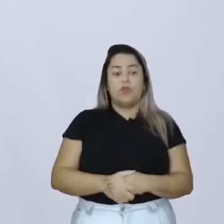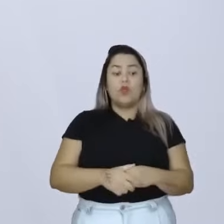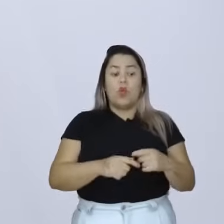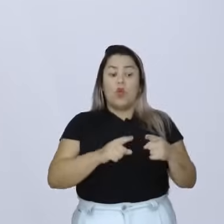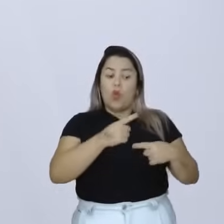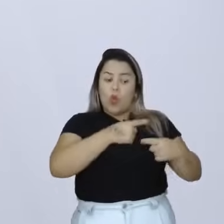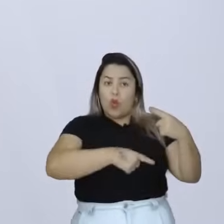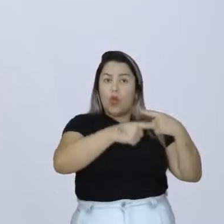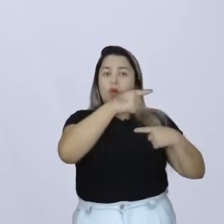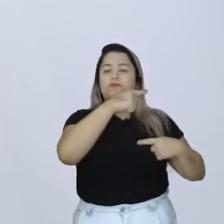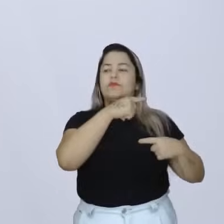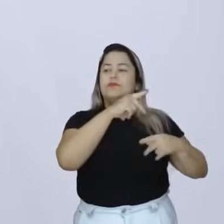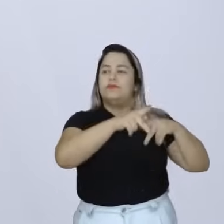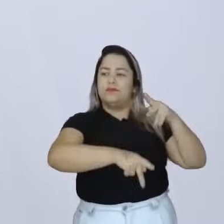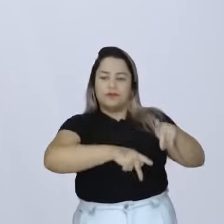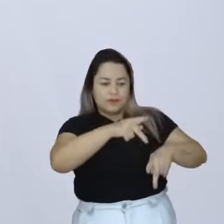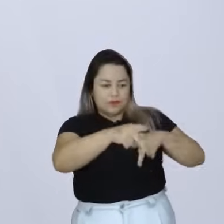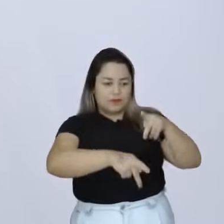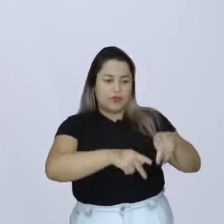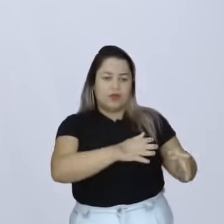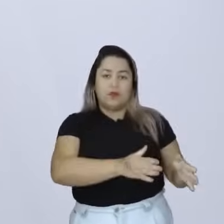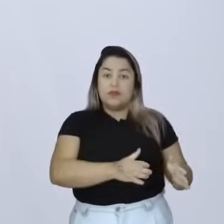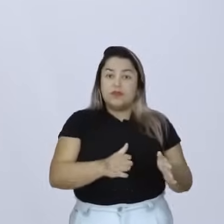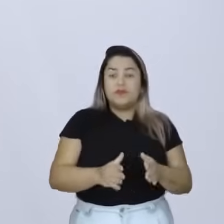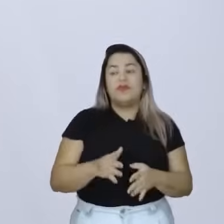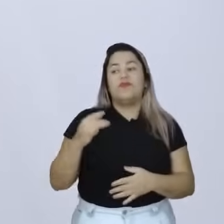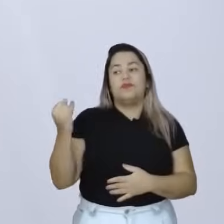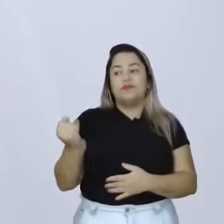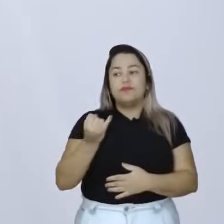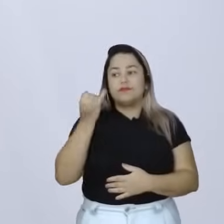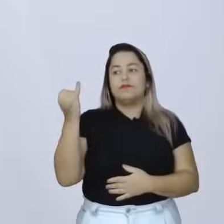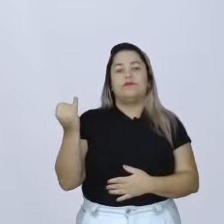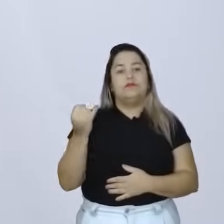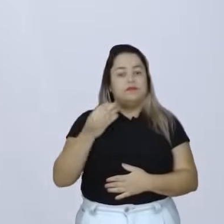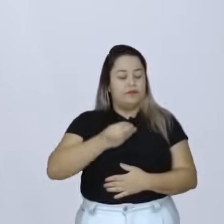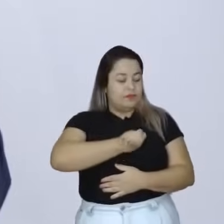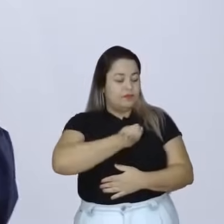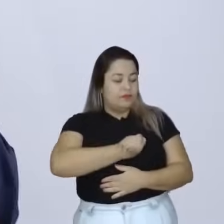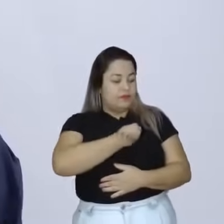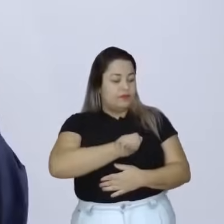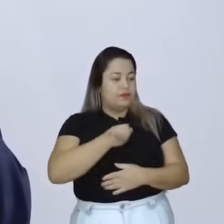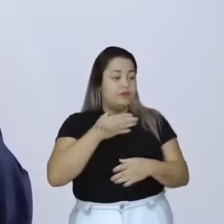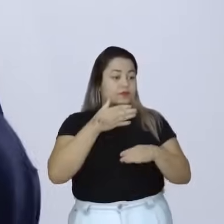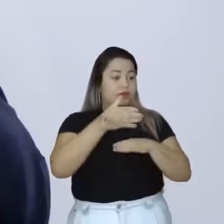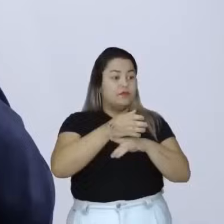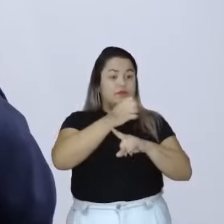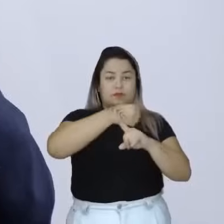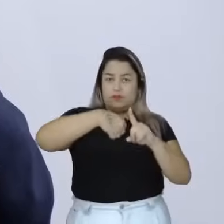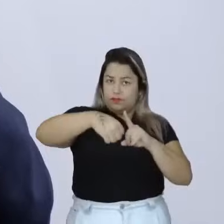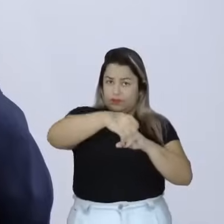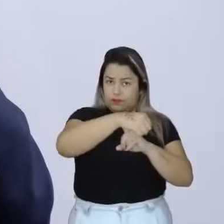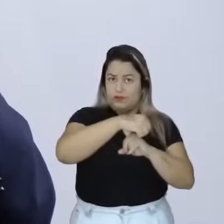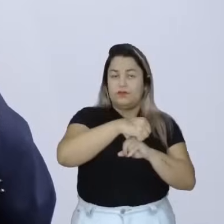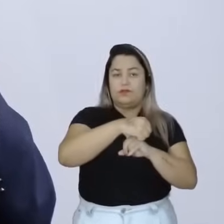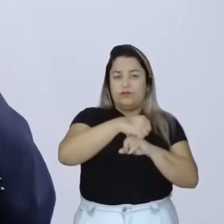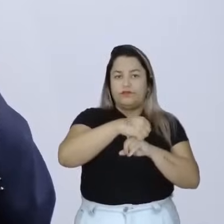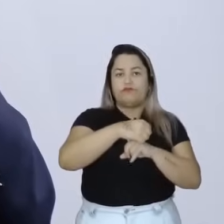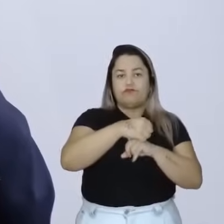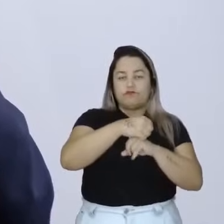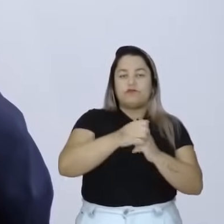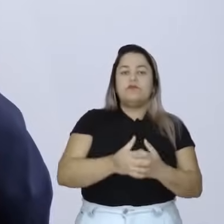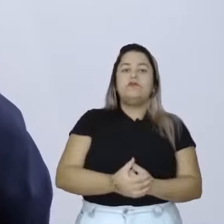construída pelo povo ao longo desse processo. Então, foi importante essa participação da sociedade. Um outro